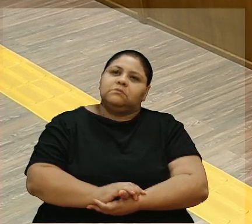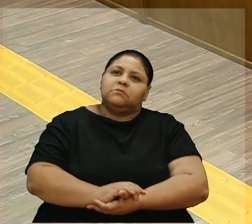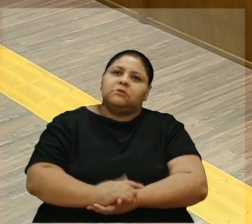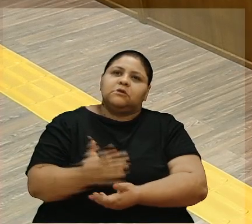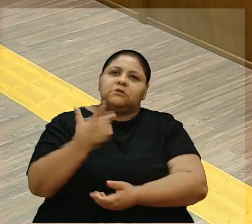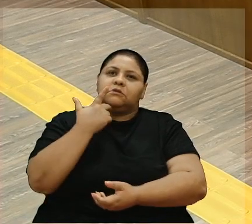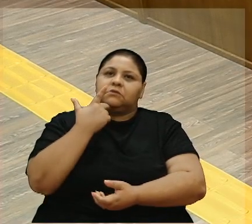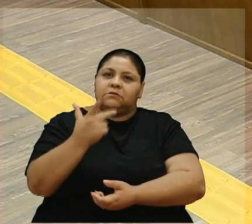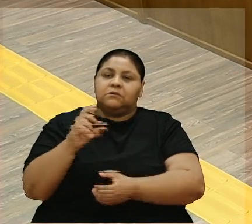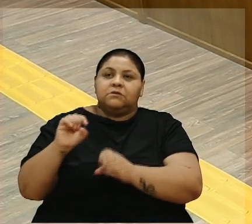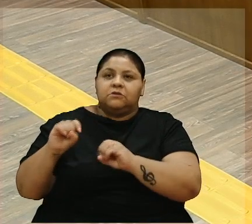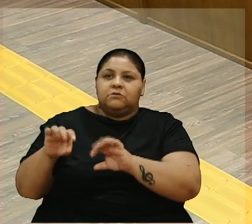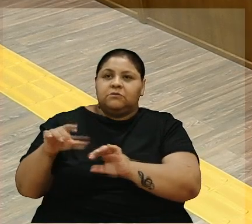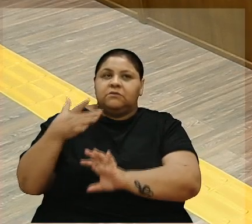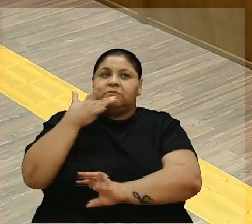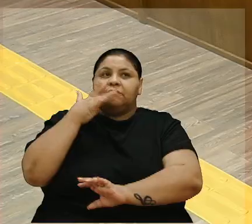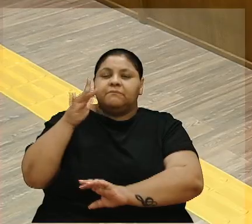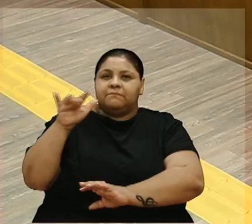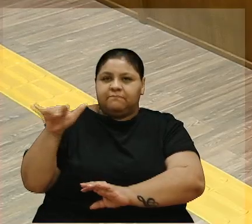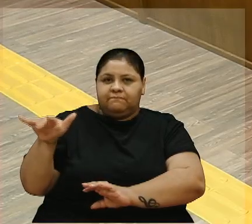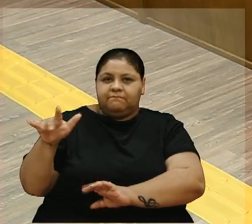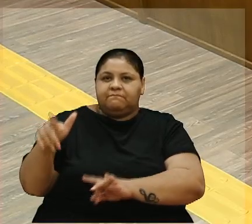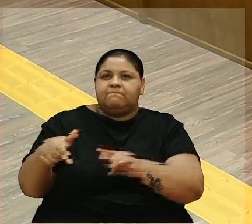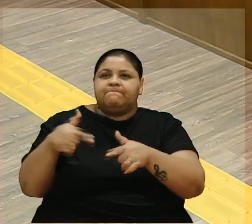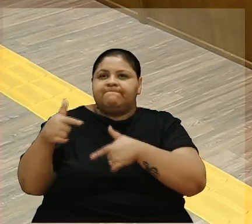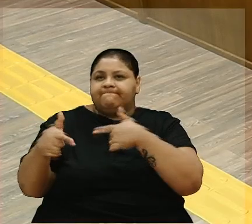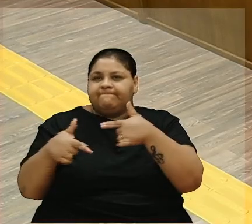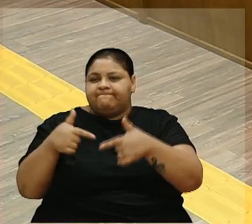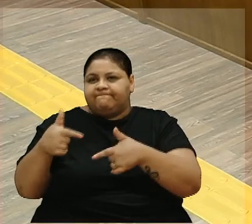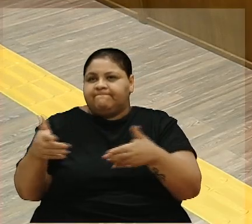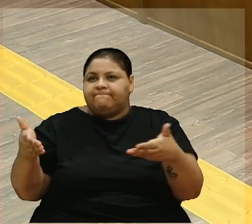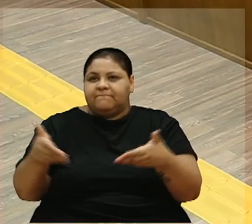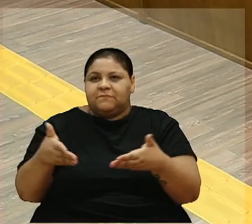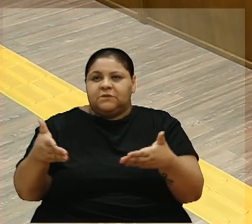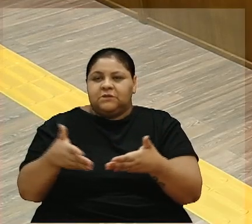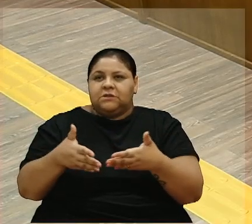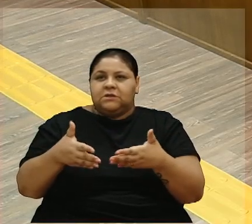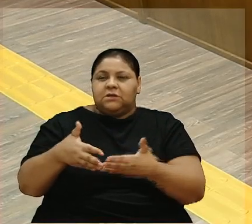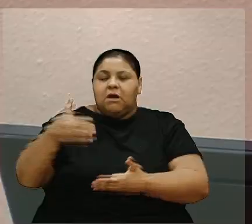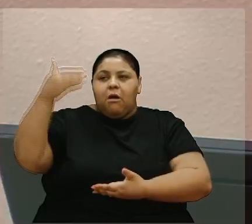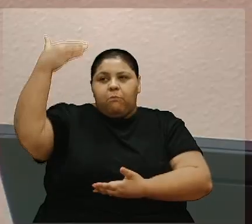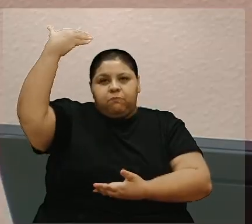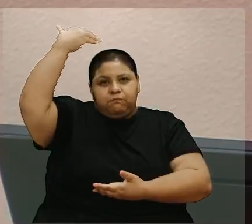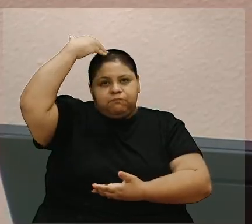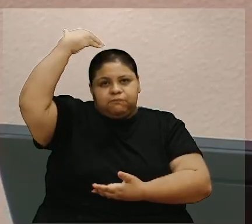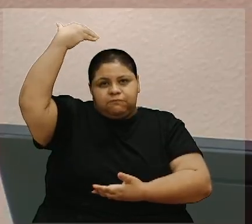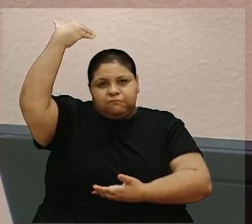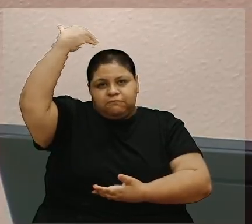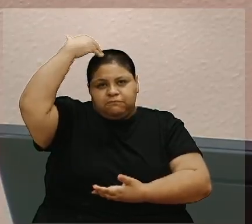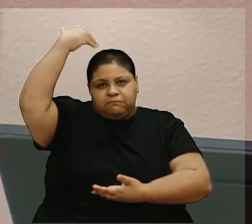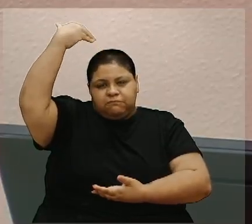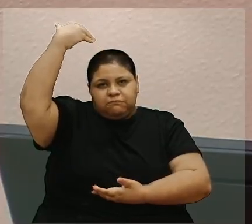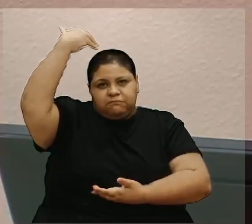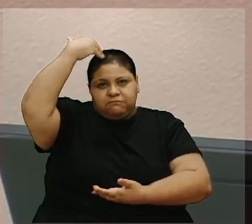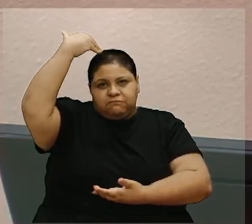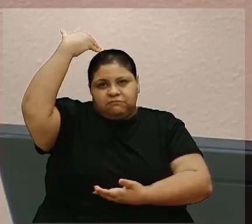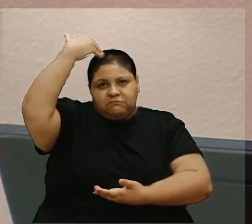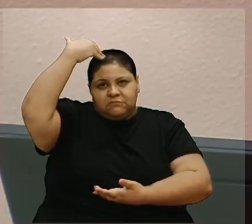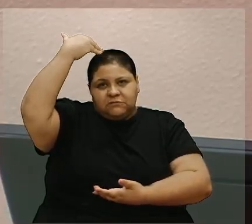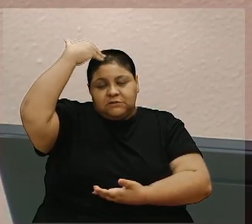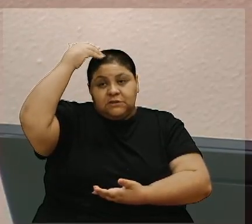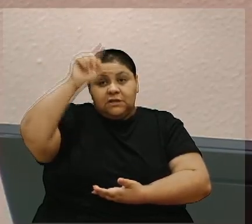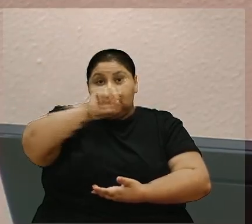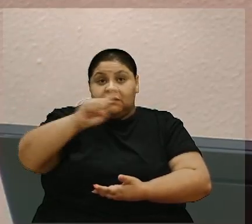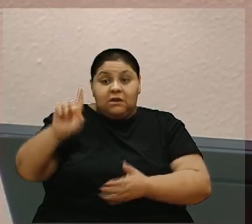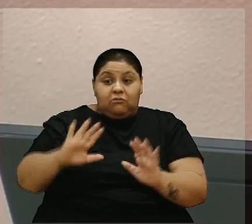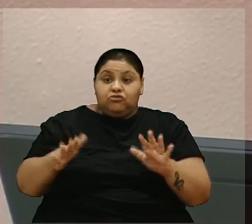dizer que a educação infantil, os trabalhadores estão esgotados e não tomem por